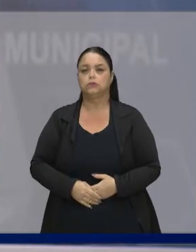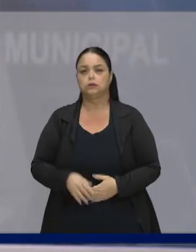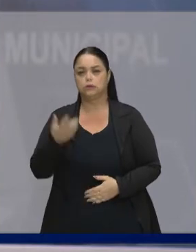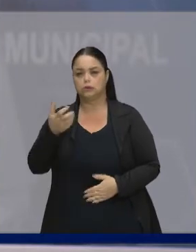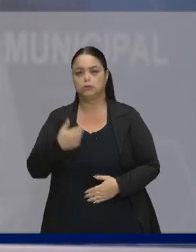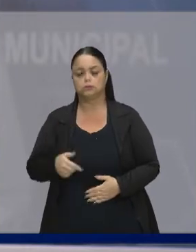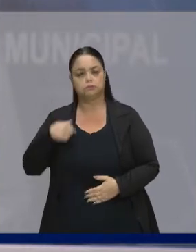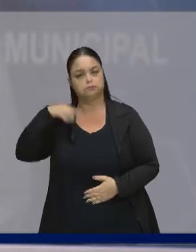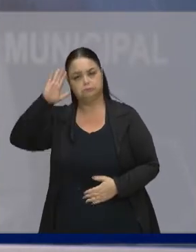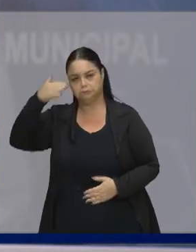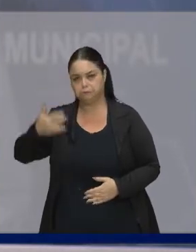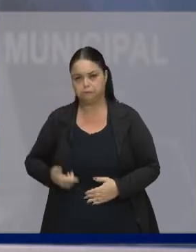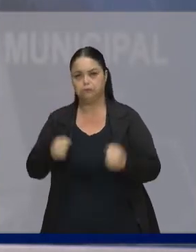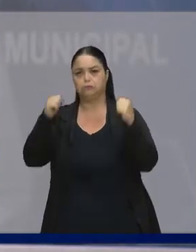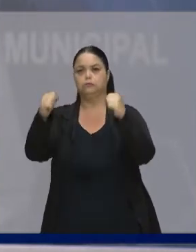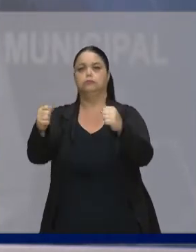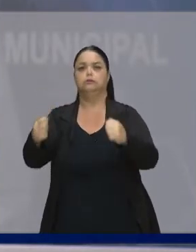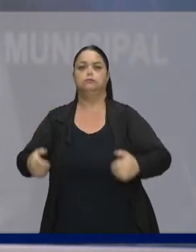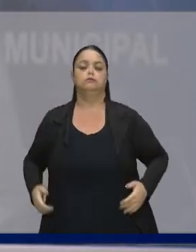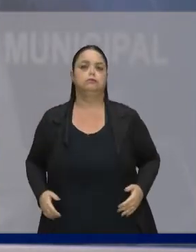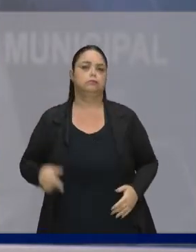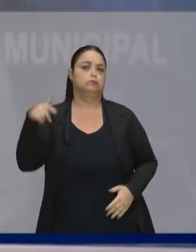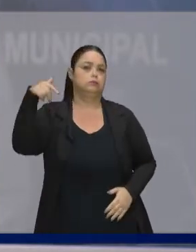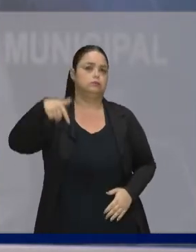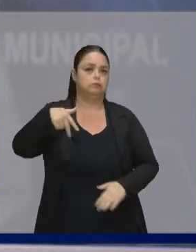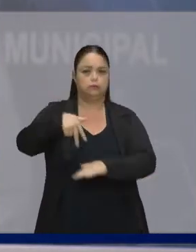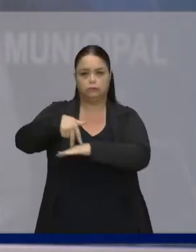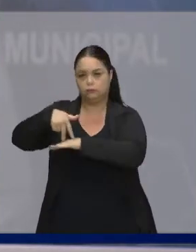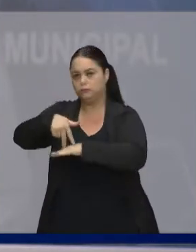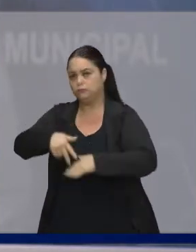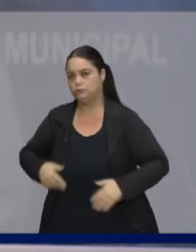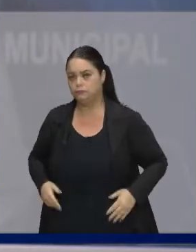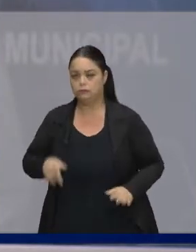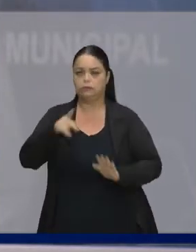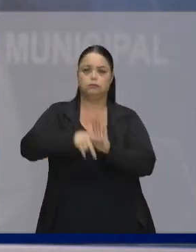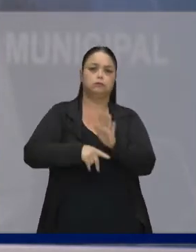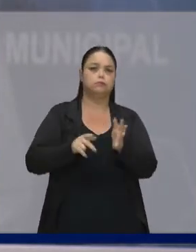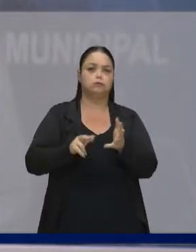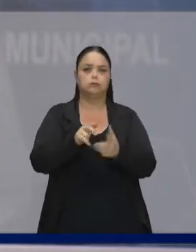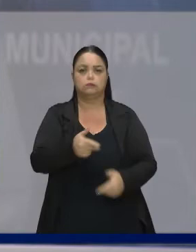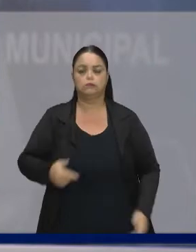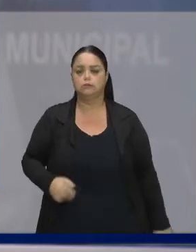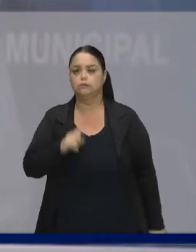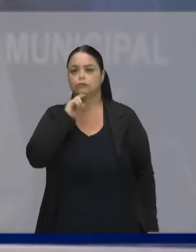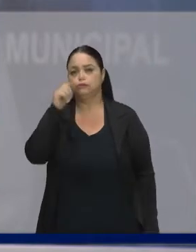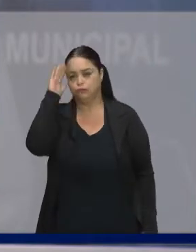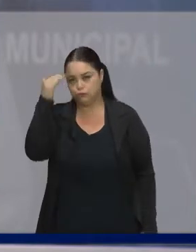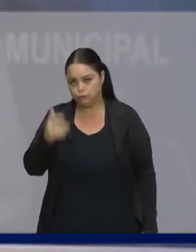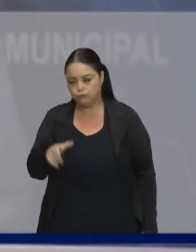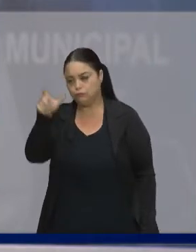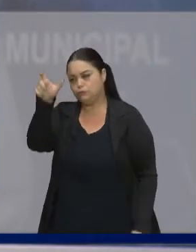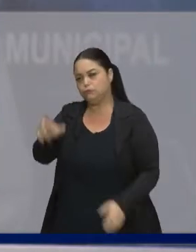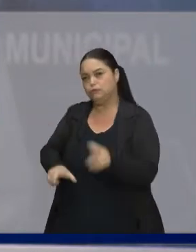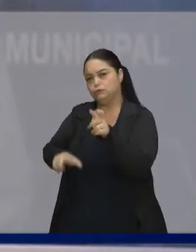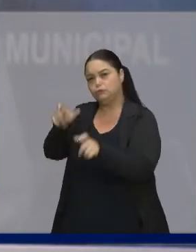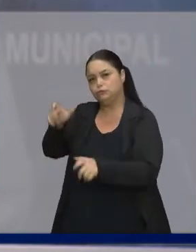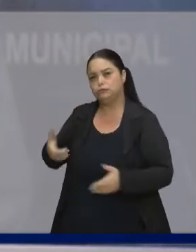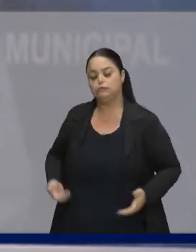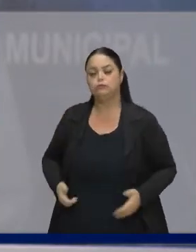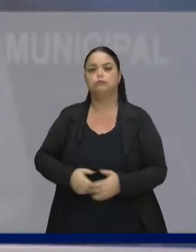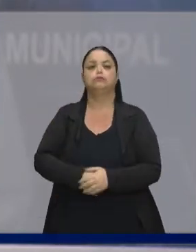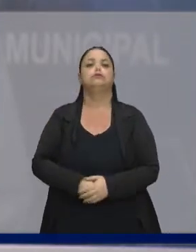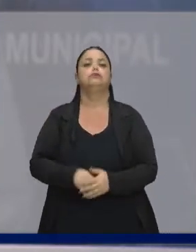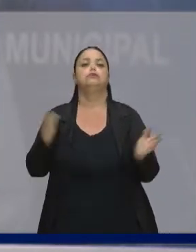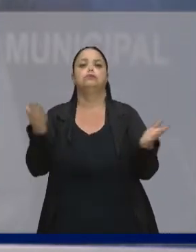Para mim, uma honra poder estar aqui e projetos como esse que a gente consegue homenagear pessoas que fizeram muito pela nossa